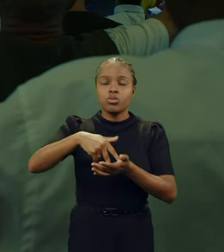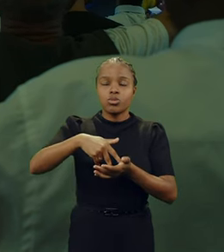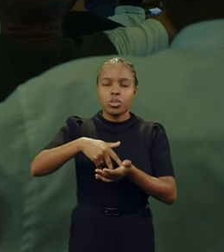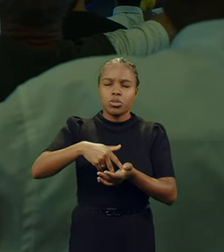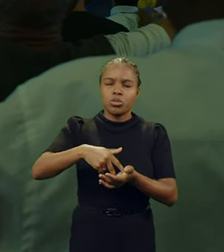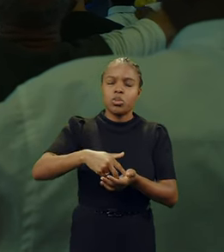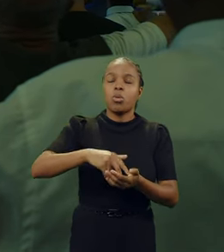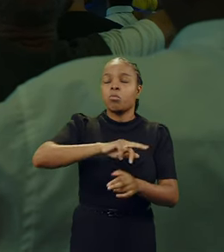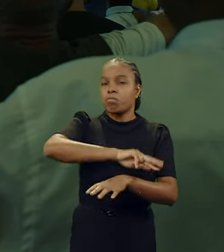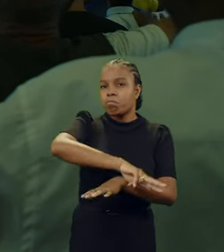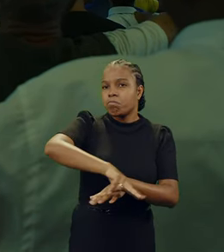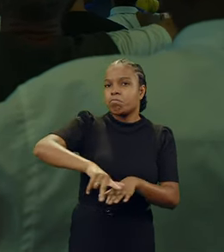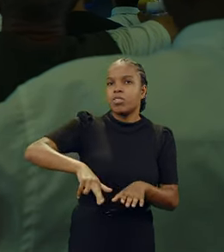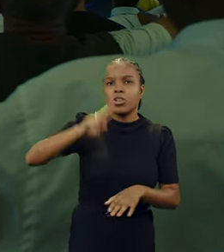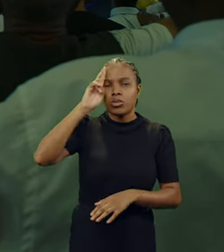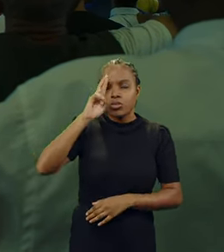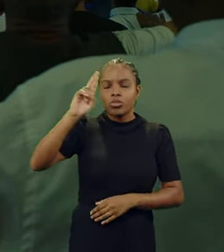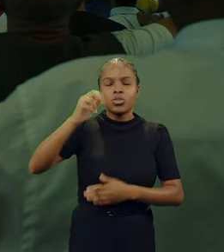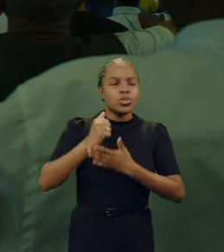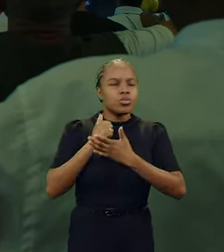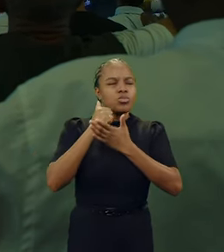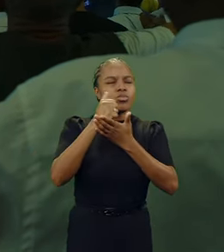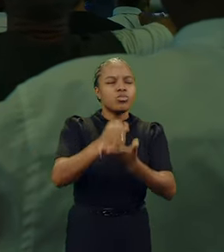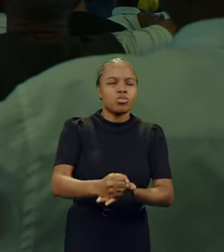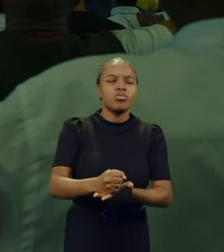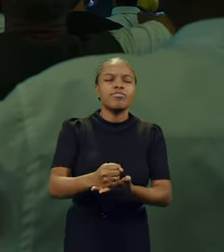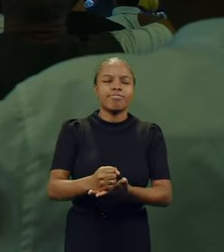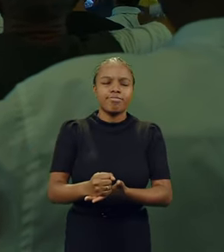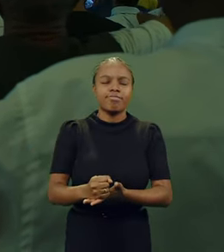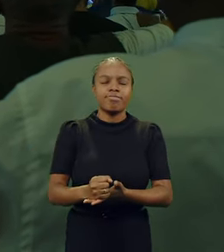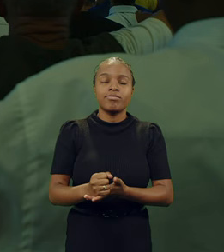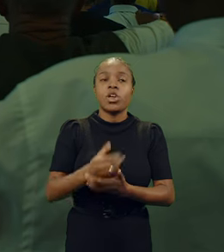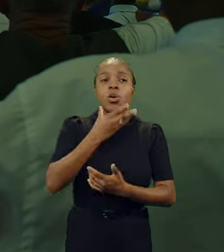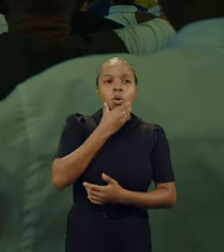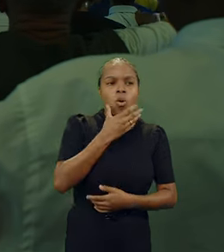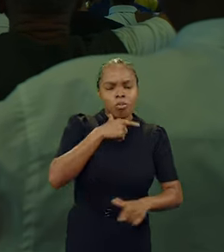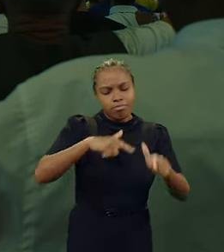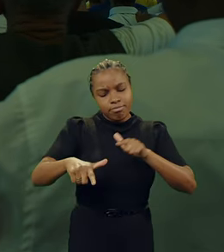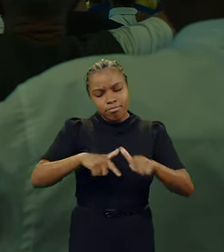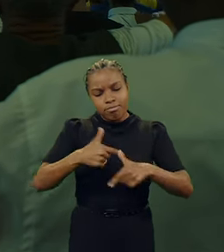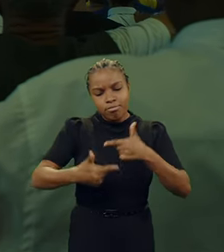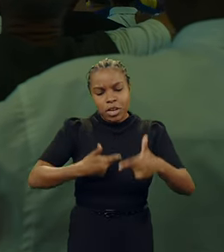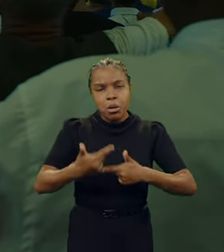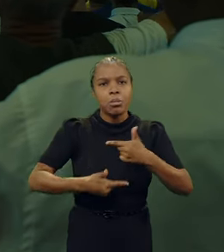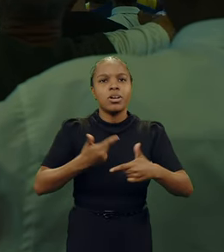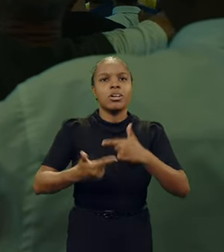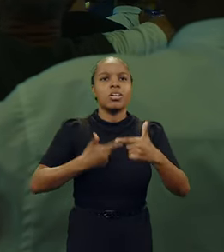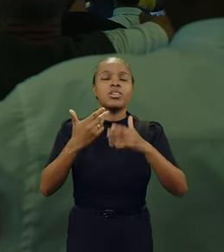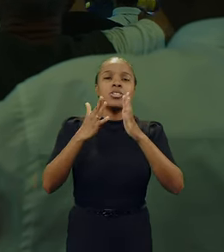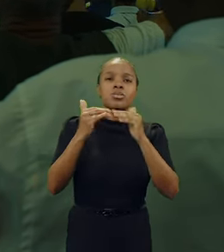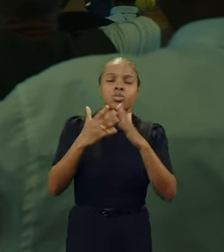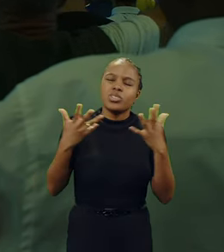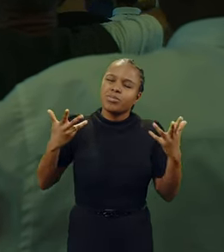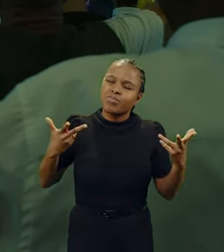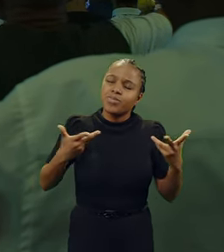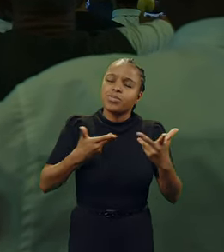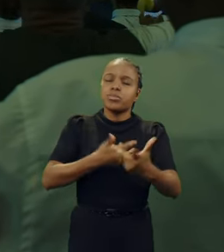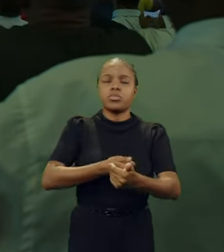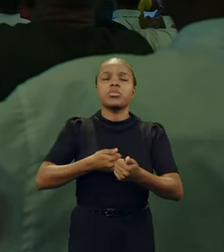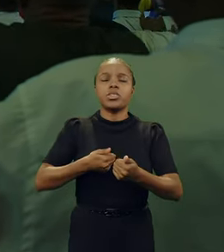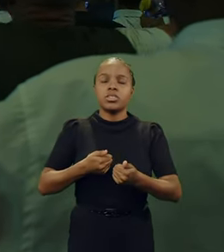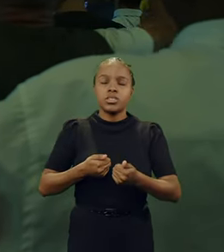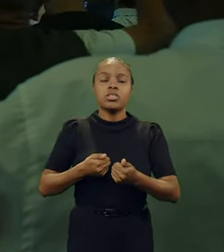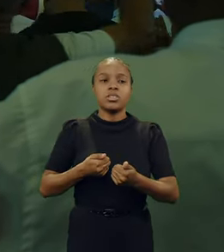meu Deus, como ajudantes, como servos, como trabalhadores, meu Deus, buscamos excelência e como